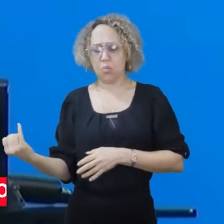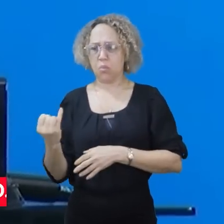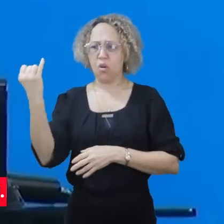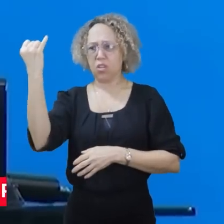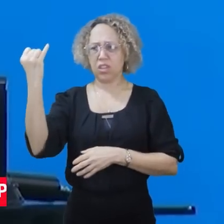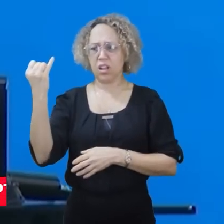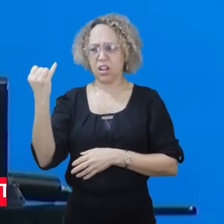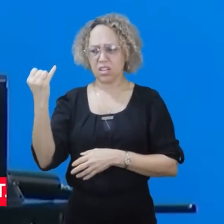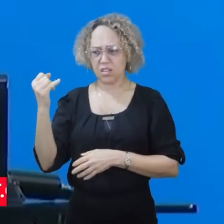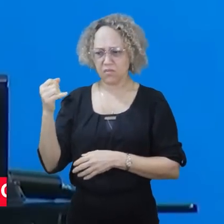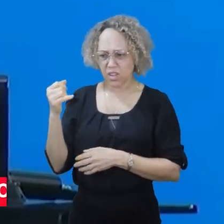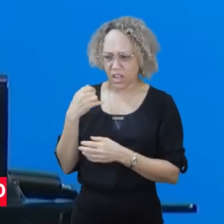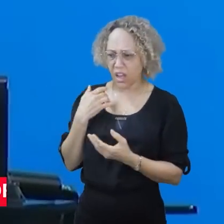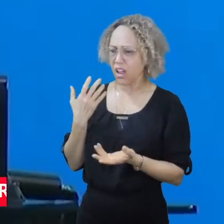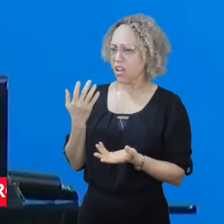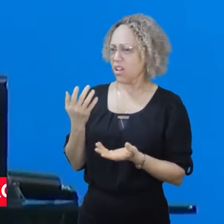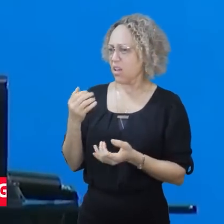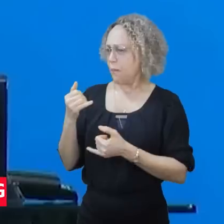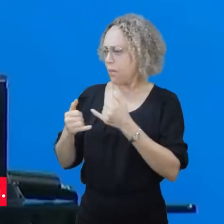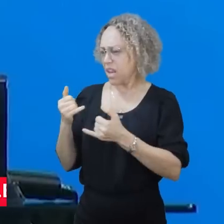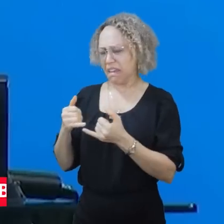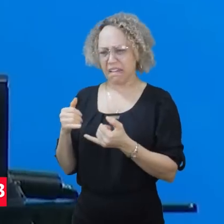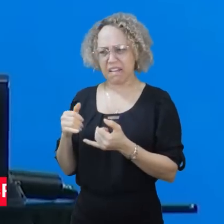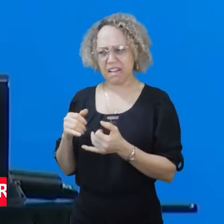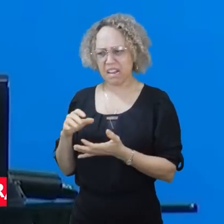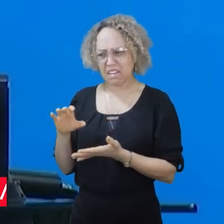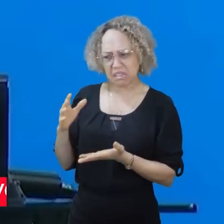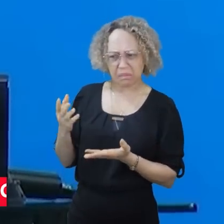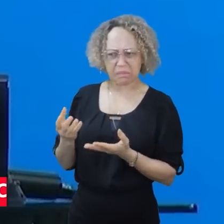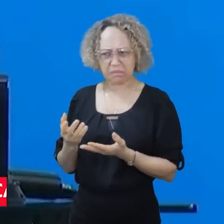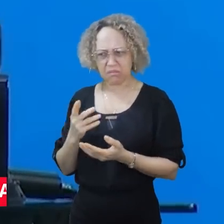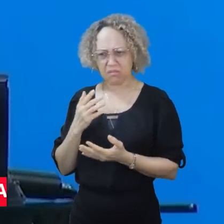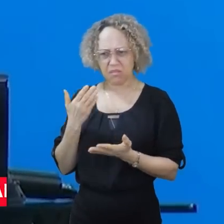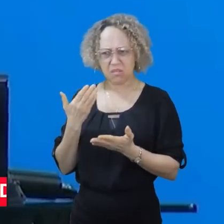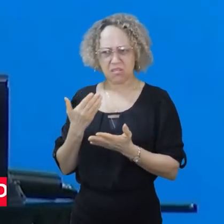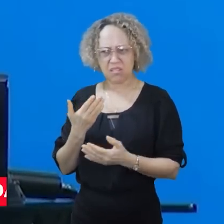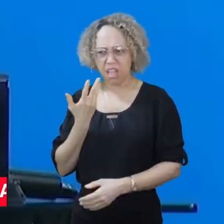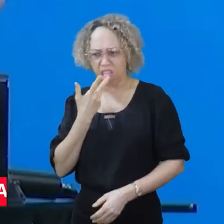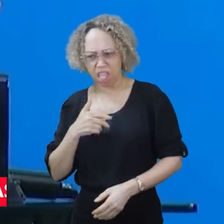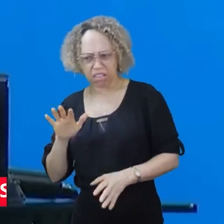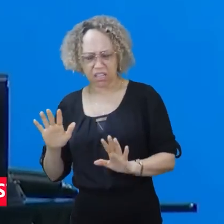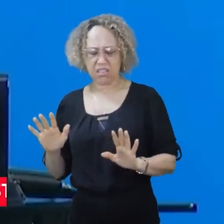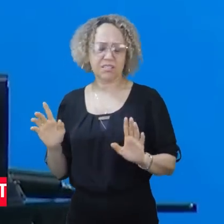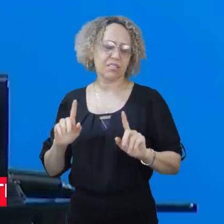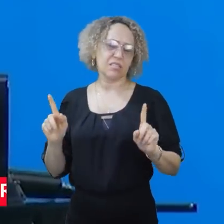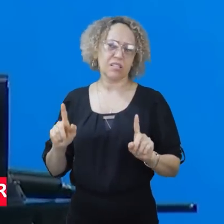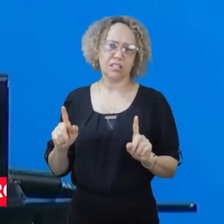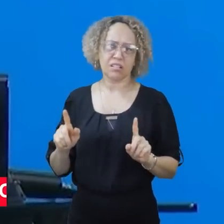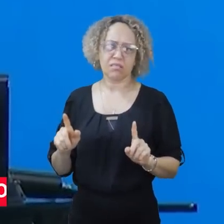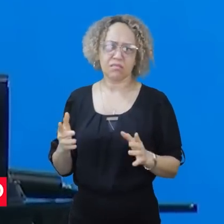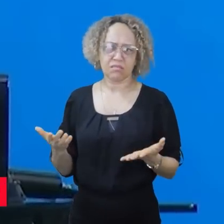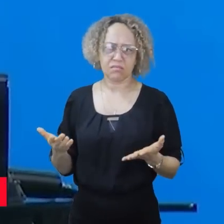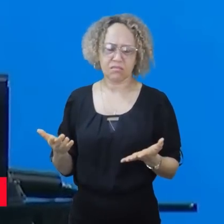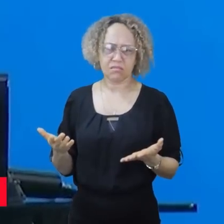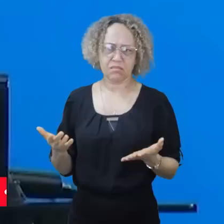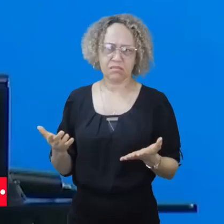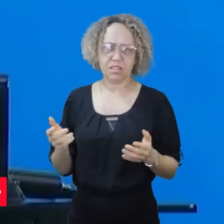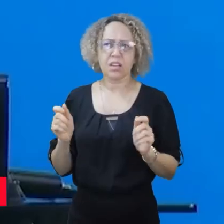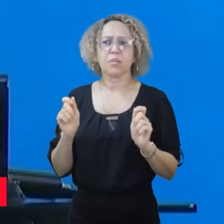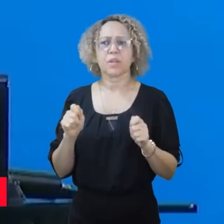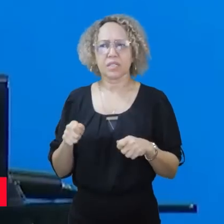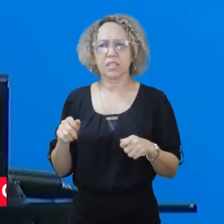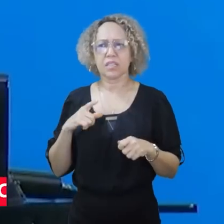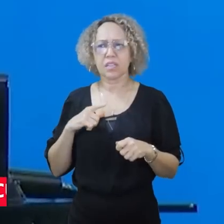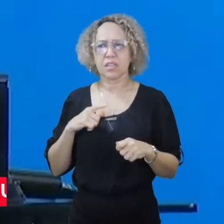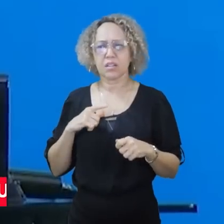Ninguém esquece que todos os países querem ter soberania e querem estabelecer um processo de harmonia. Afinal de contas, a